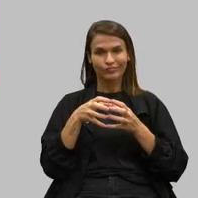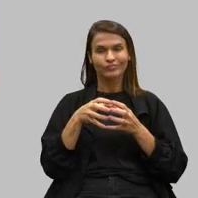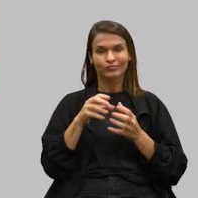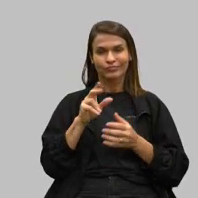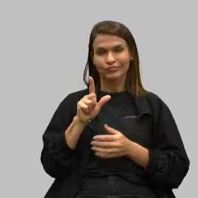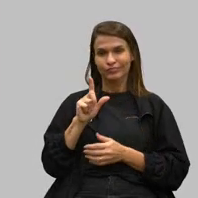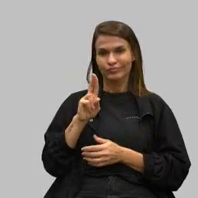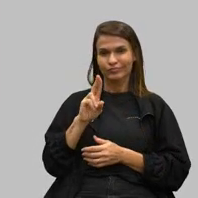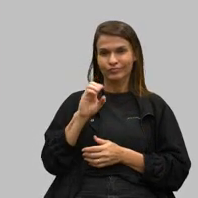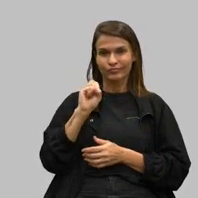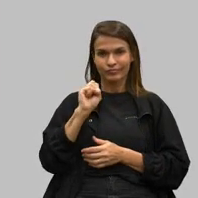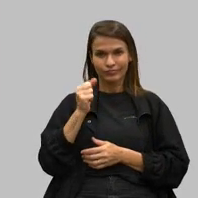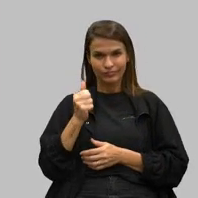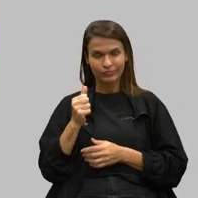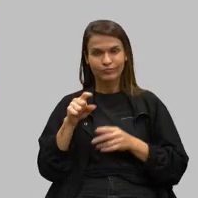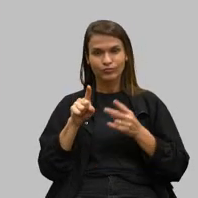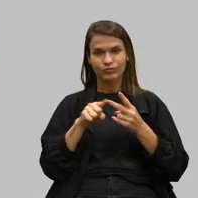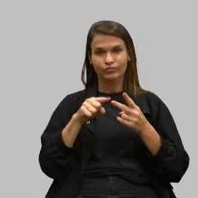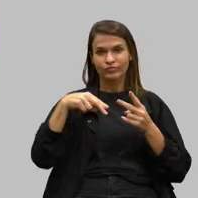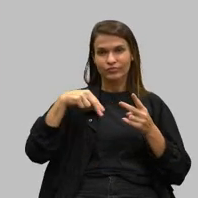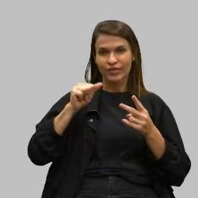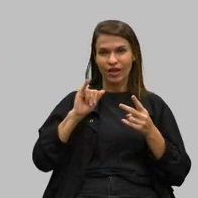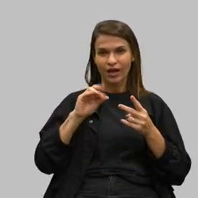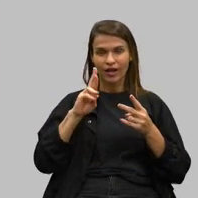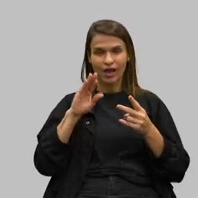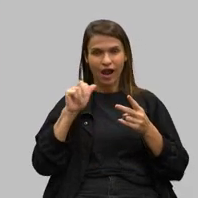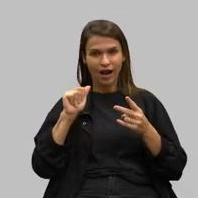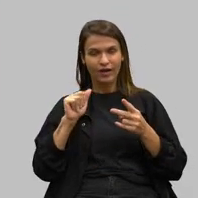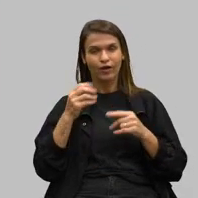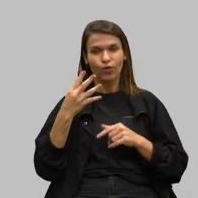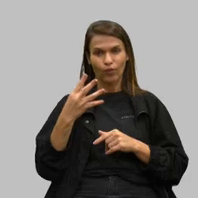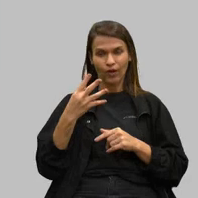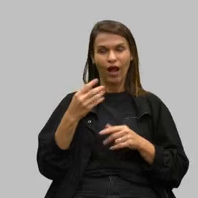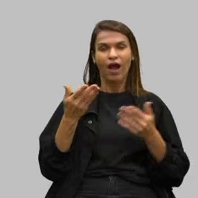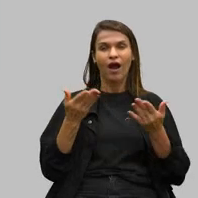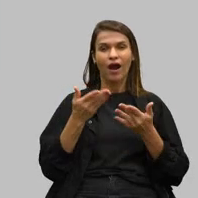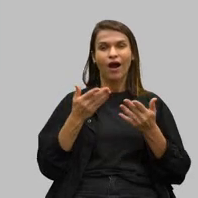quatro, e Nayara Rocha, com quatro, com a palavra, o deputado Lucas Lasmar.